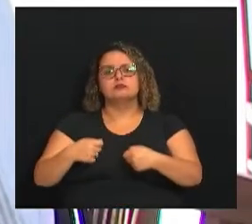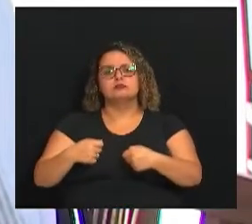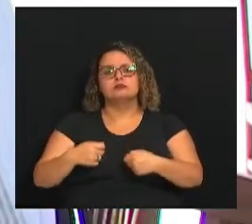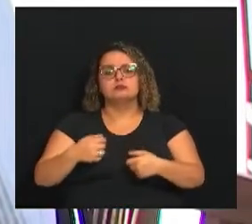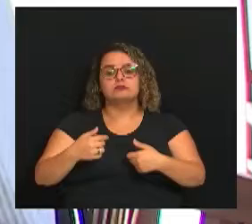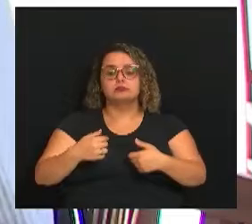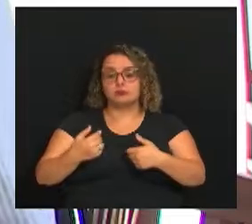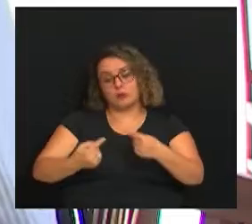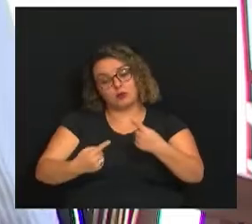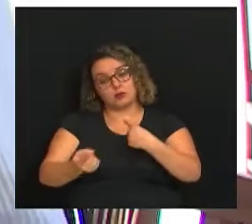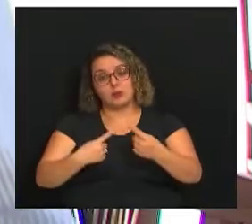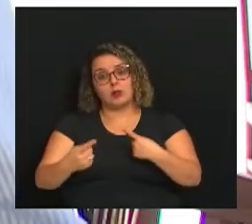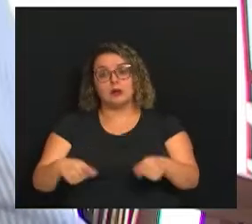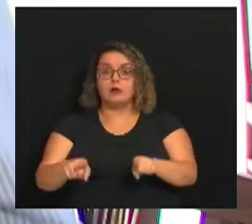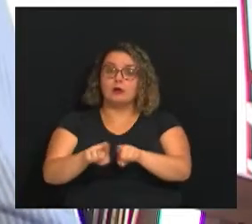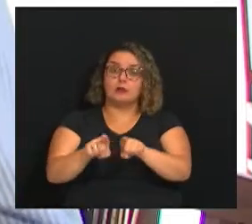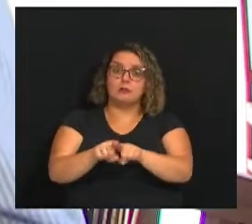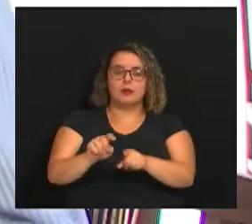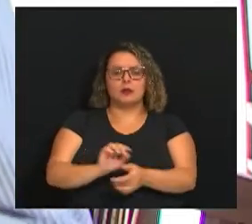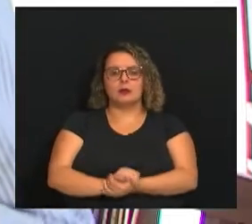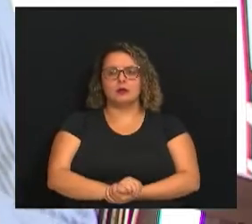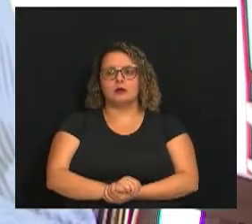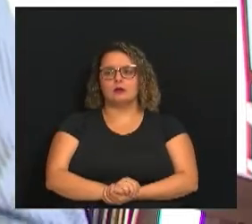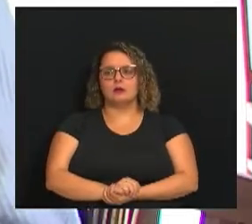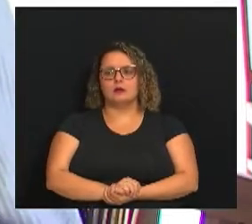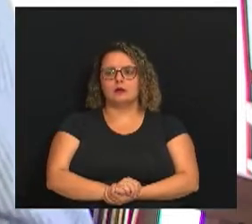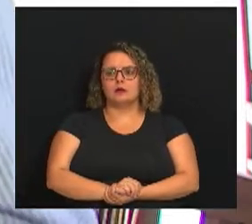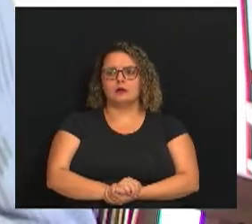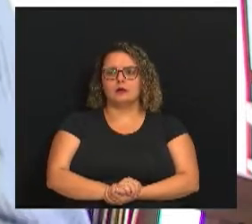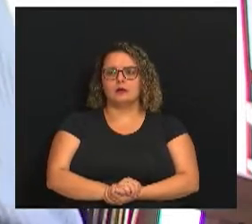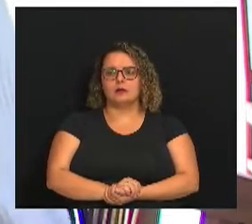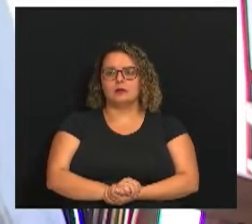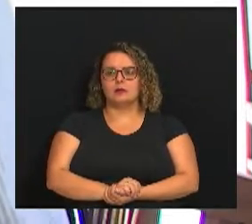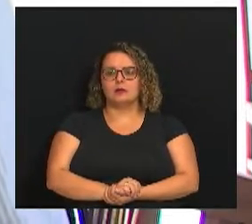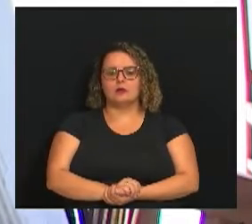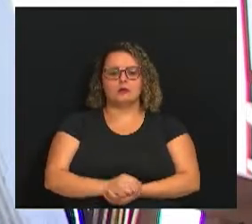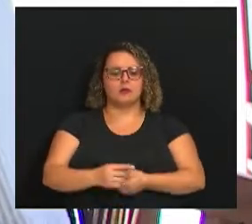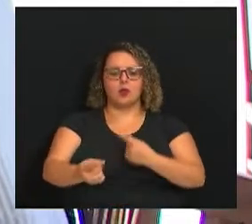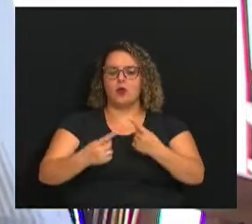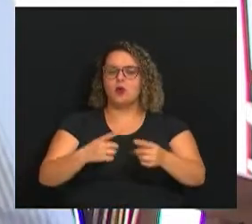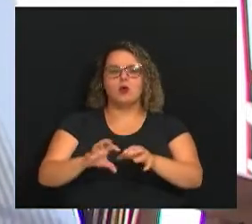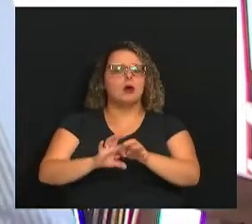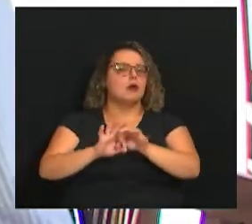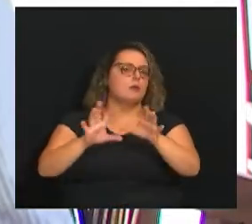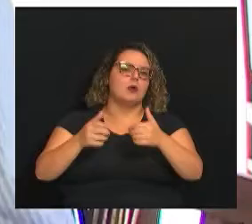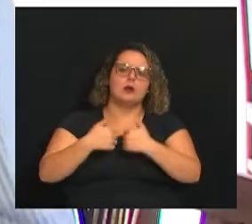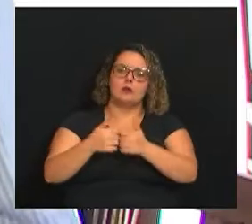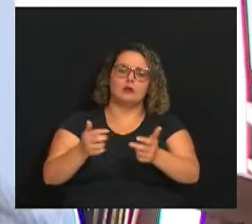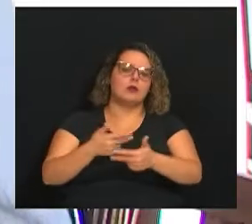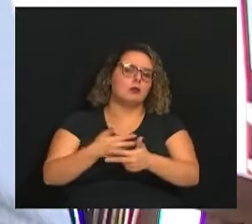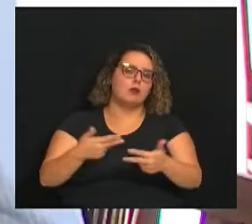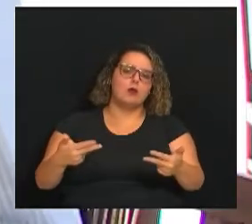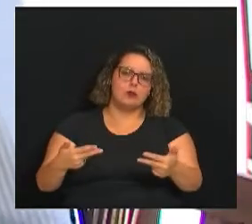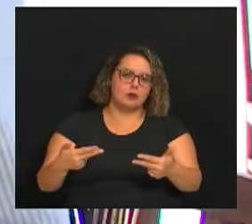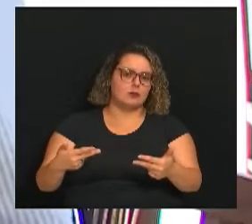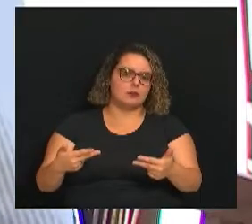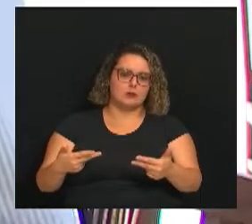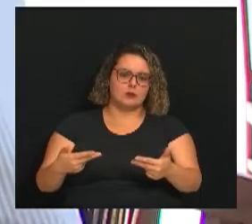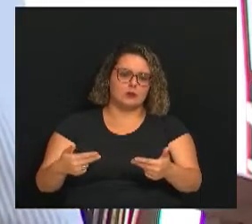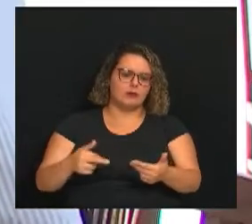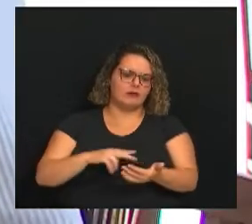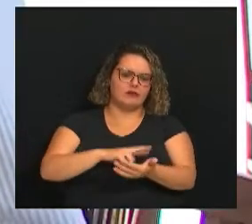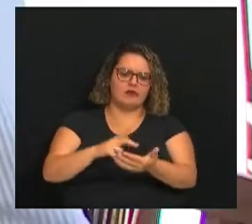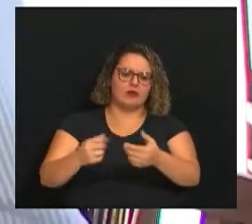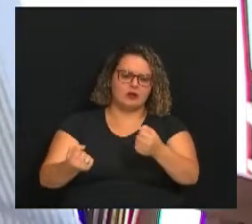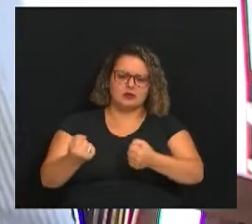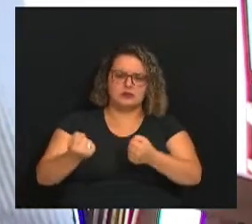trânsito também. A gente não consegue ter um viário liberado para o ônibus com tantos carros na rua.